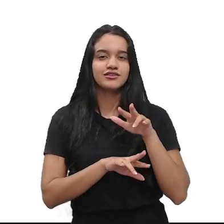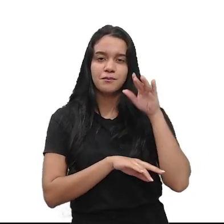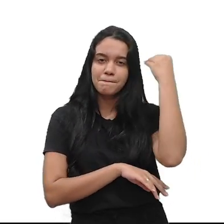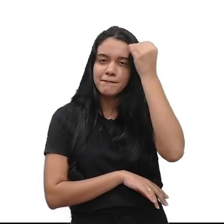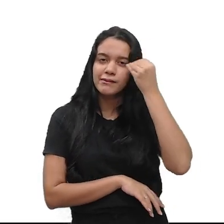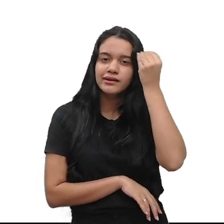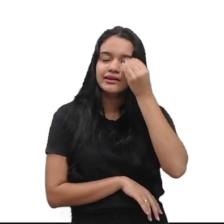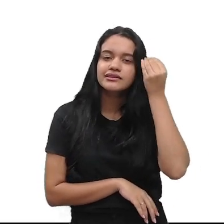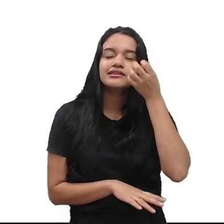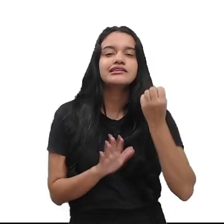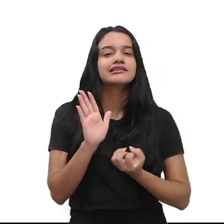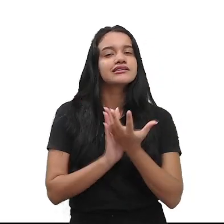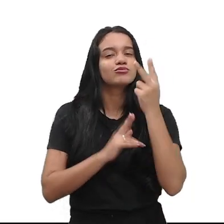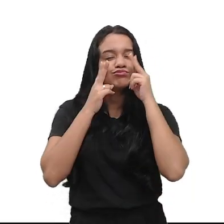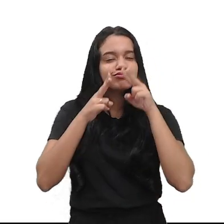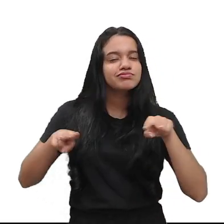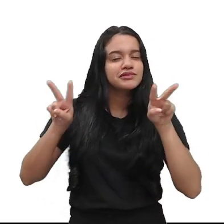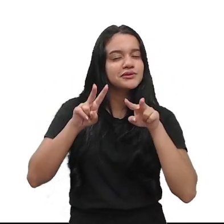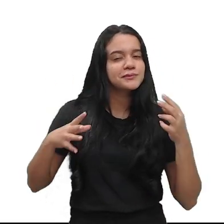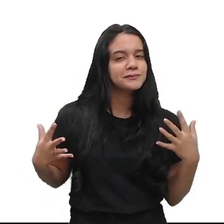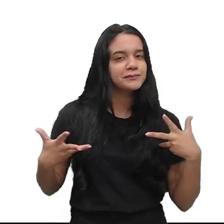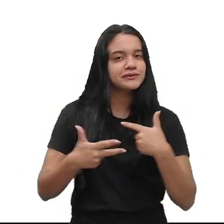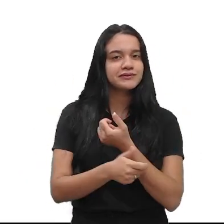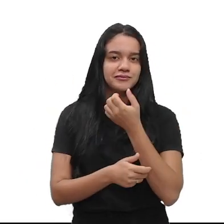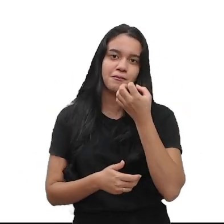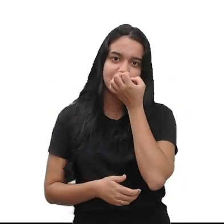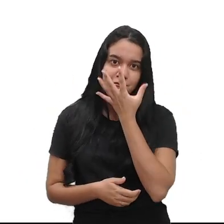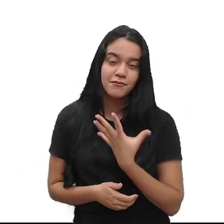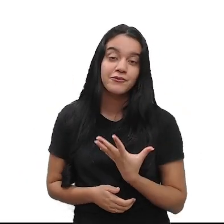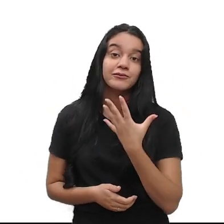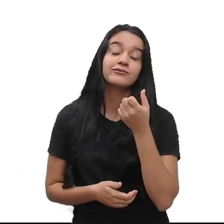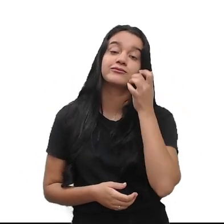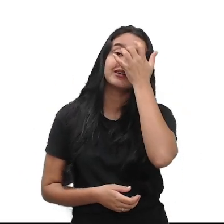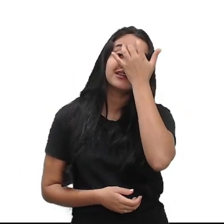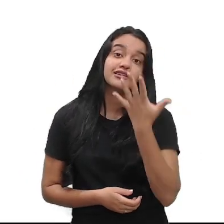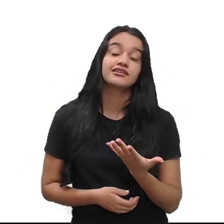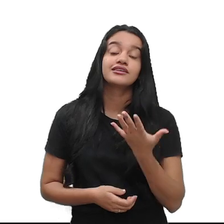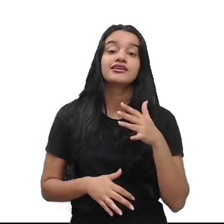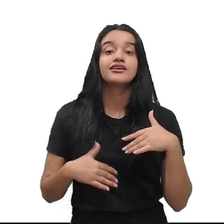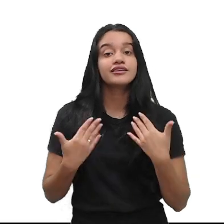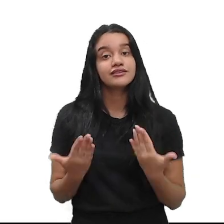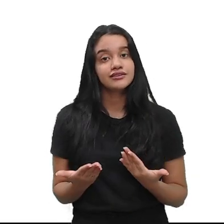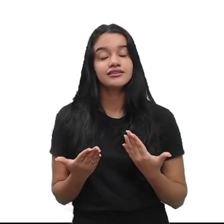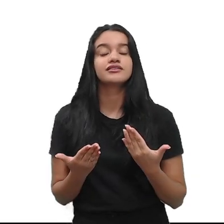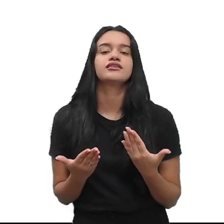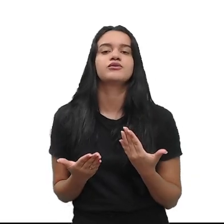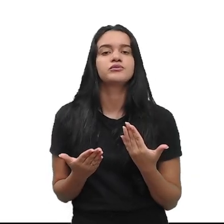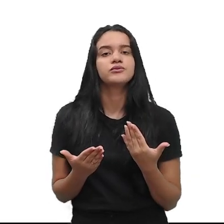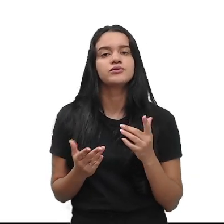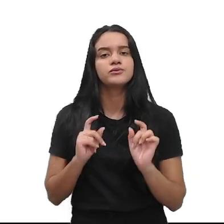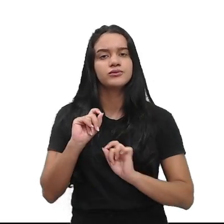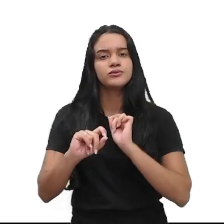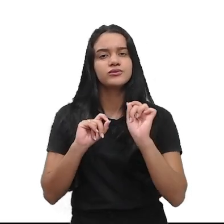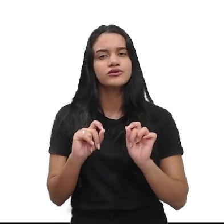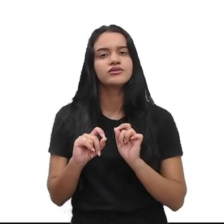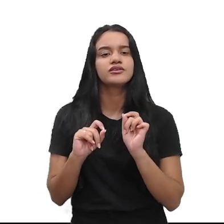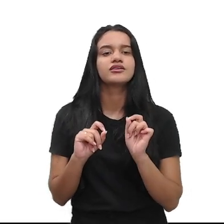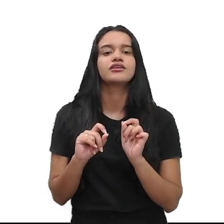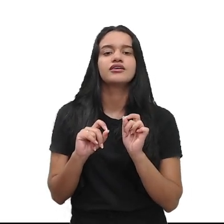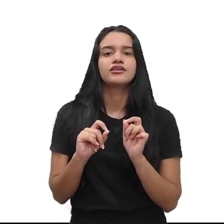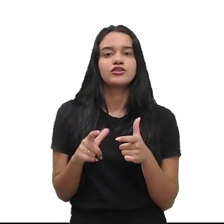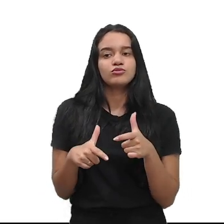designs visualmente atraentes com facilidade. Então, uma das grandes,